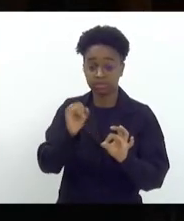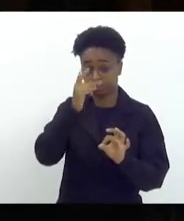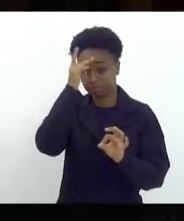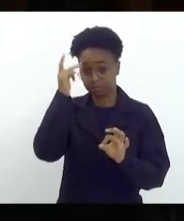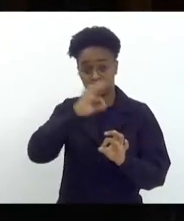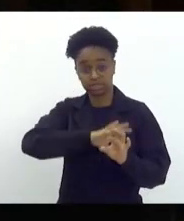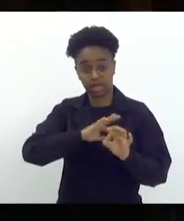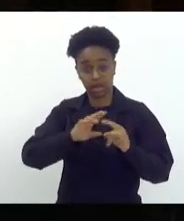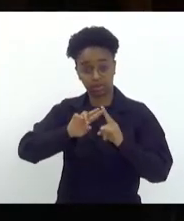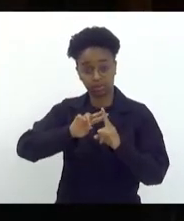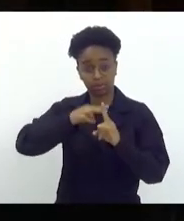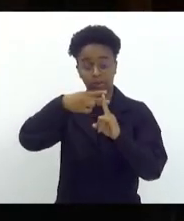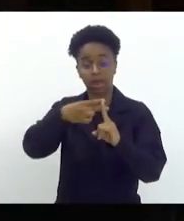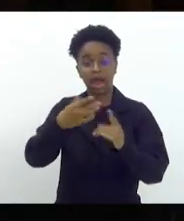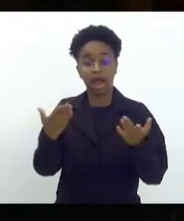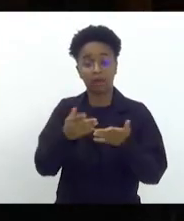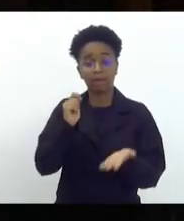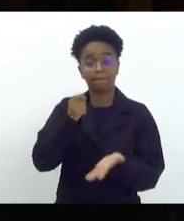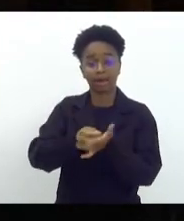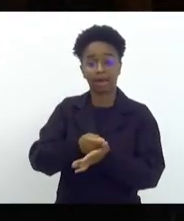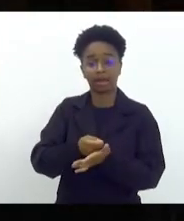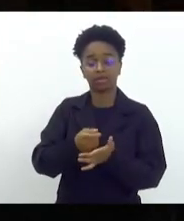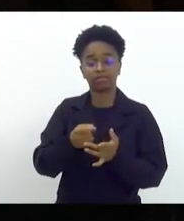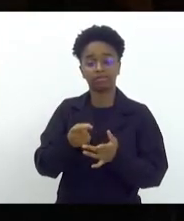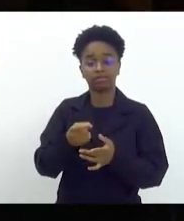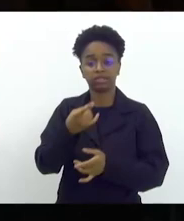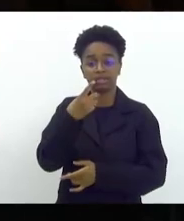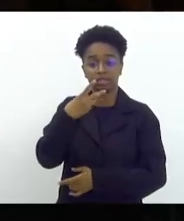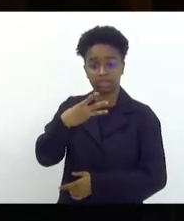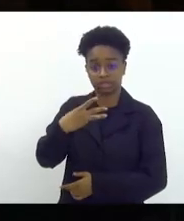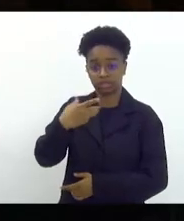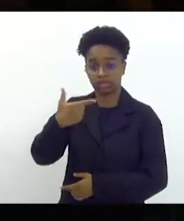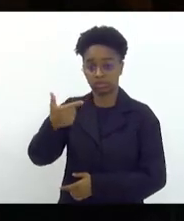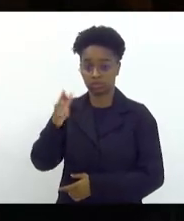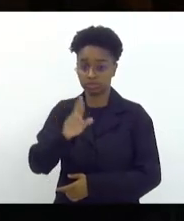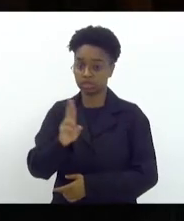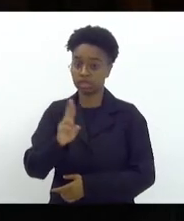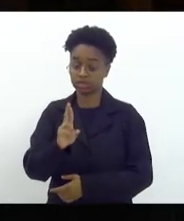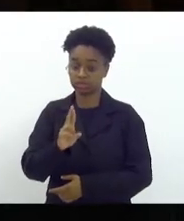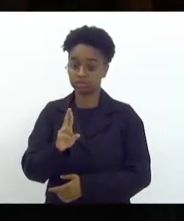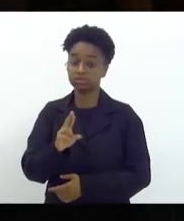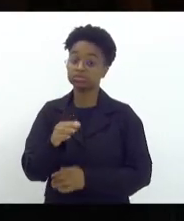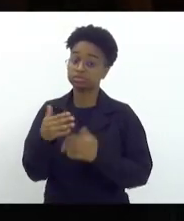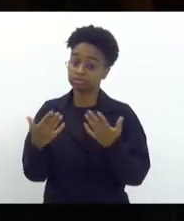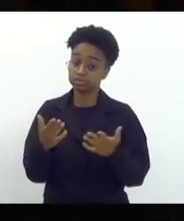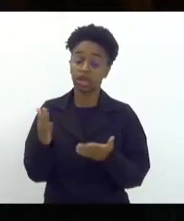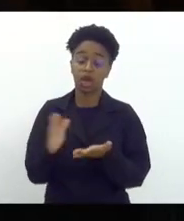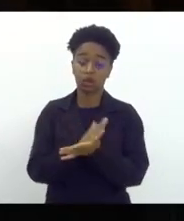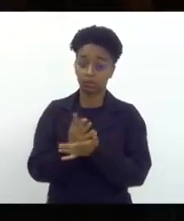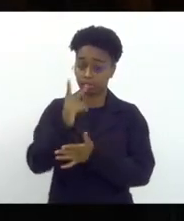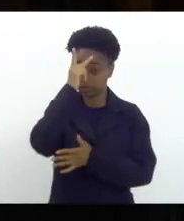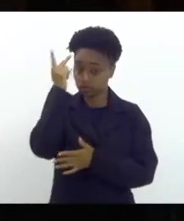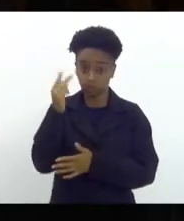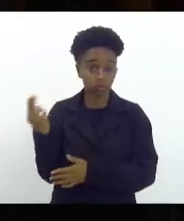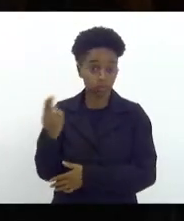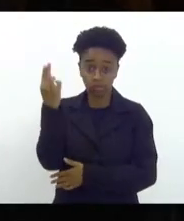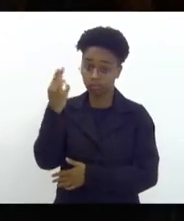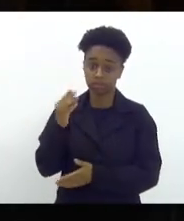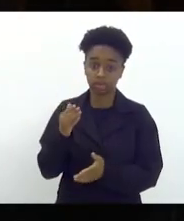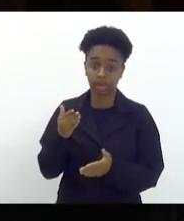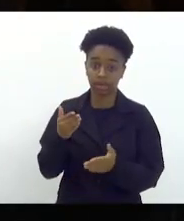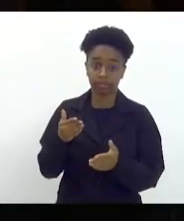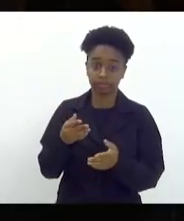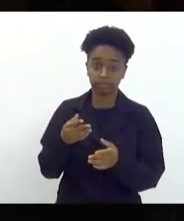renda a passagem vai passar a 32 Vai inviabilizar que uma parte dos trabalhadores dos Trabalhadores de Maricá